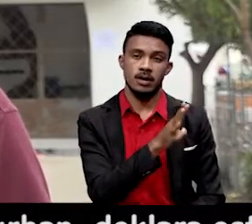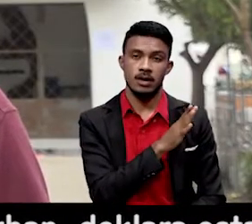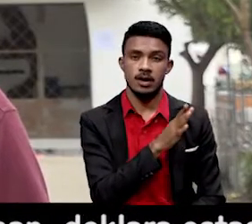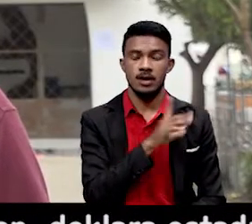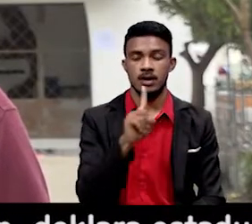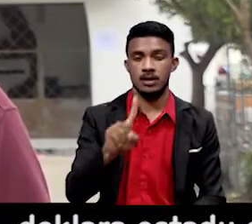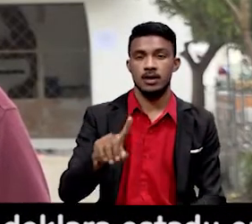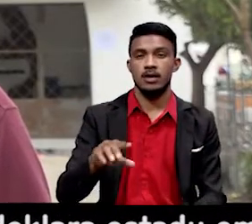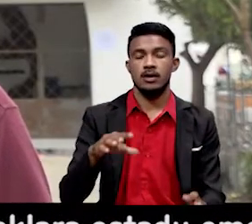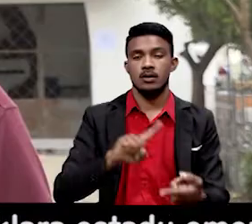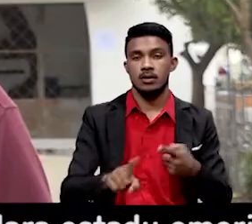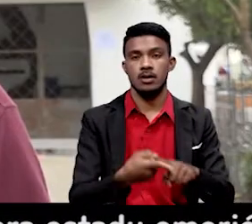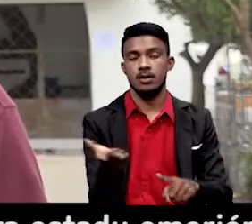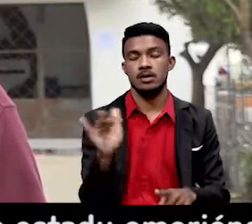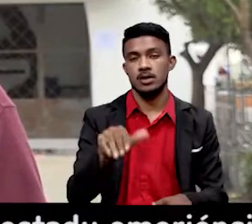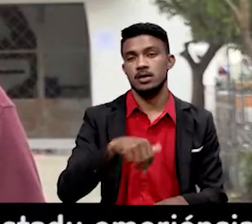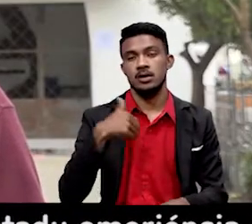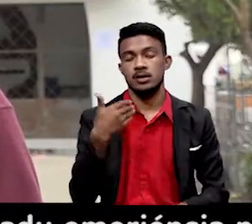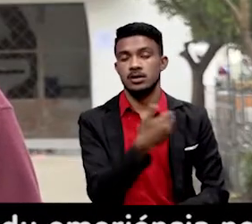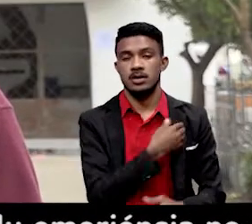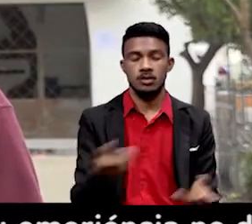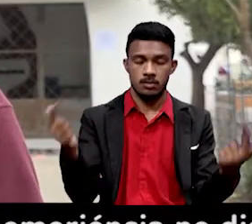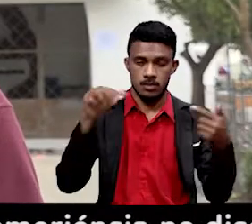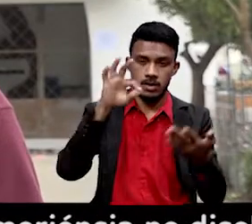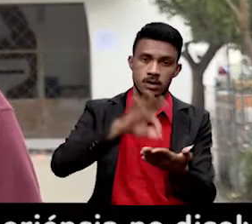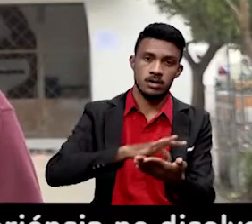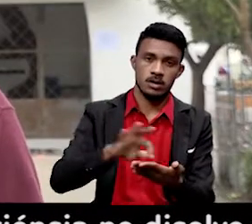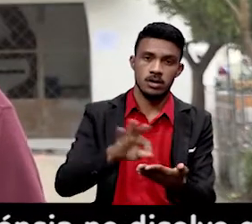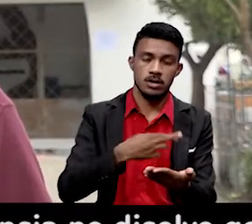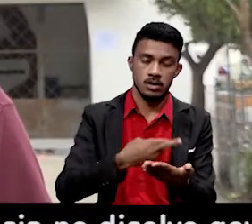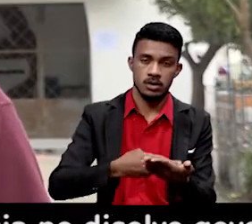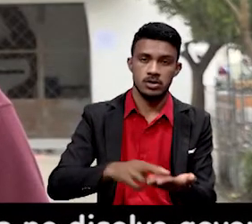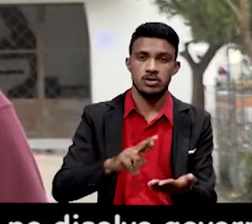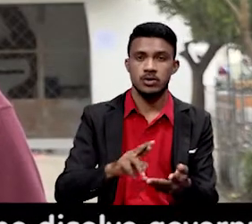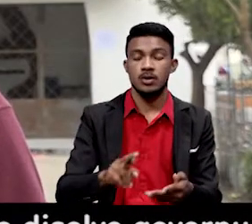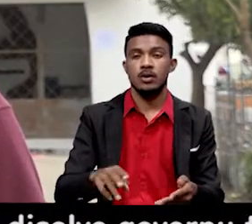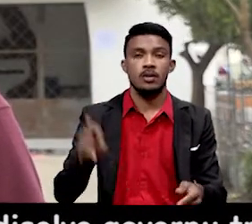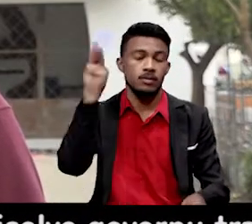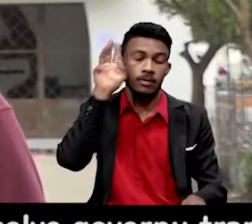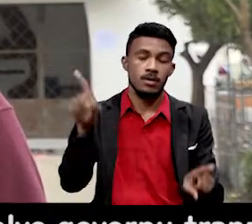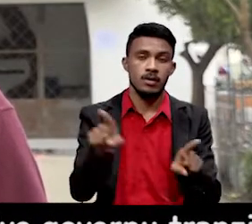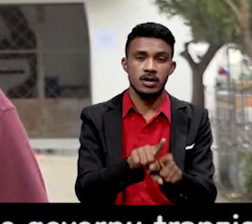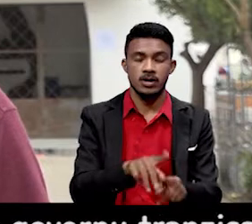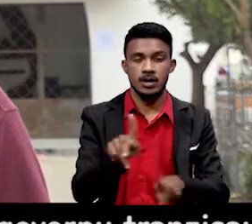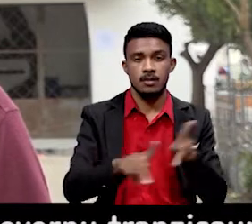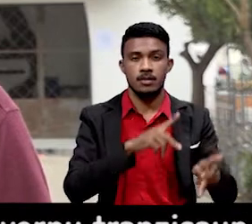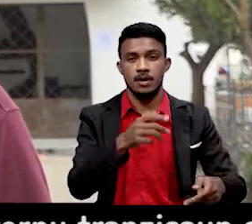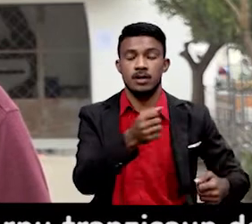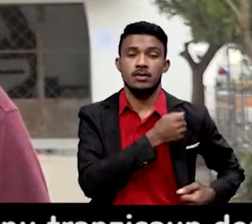registrar. A minha informação é que está cá, mal na rua é na Indonésia, Mateu Tuhine.